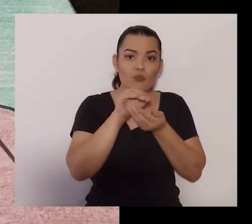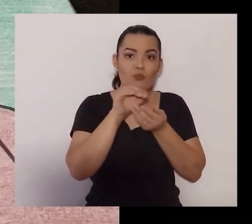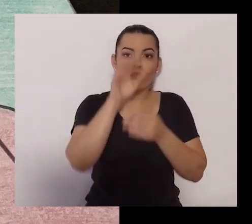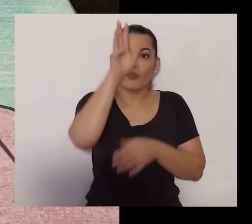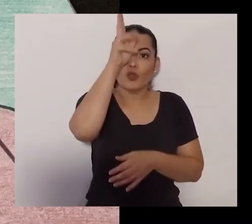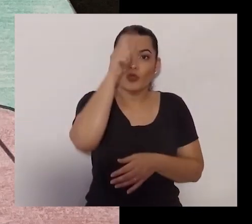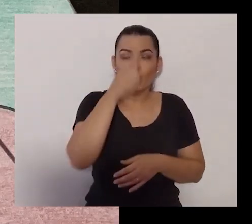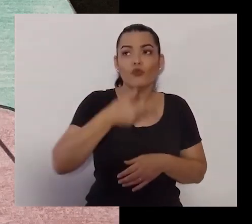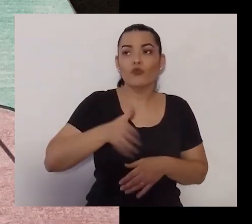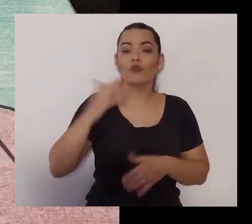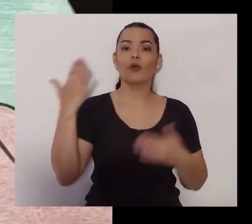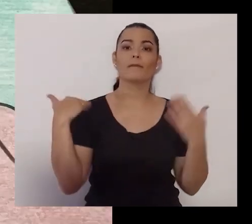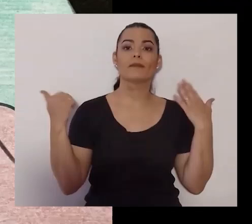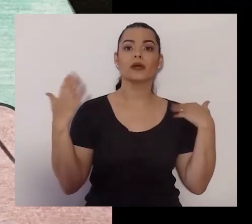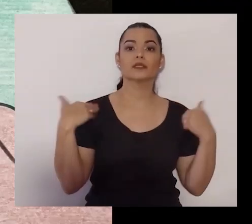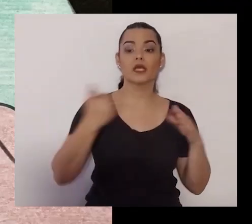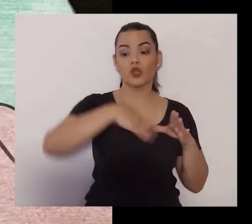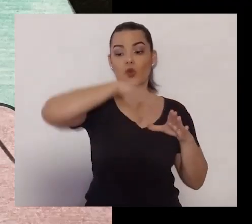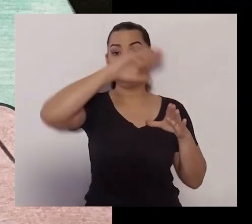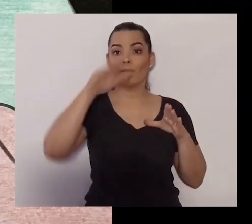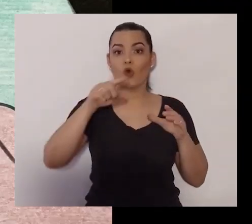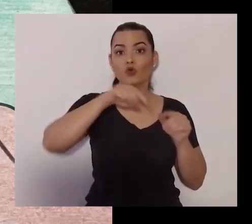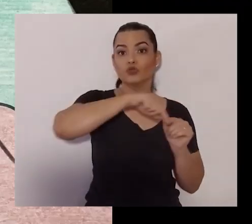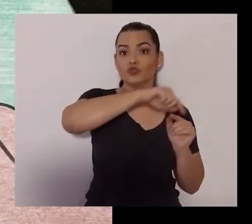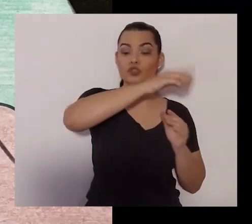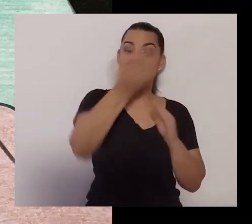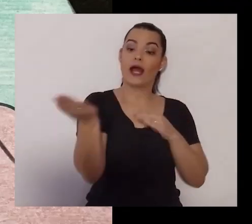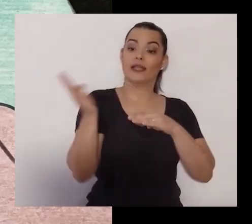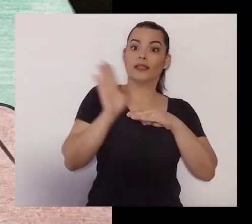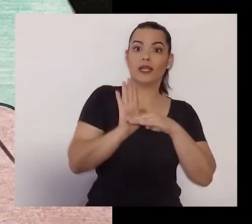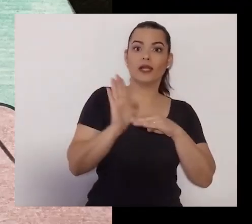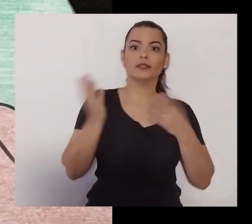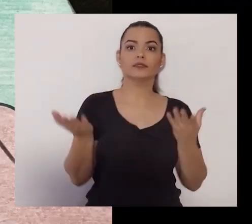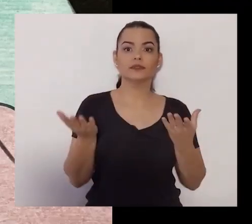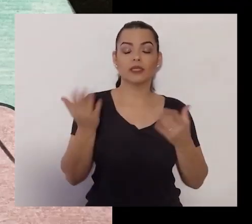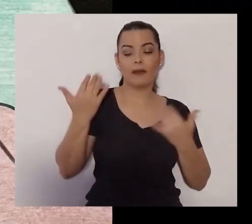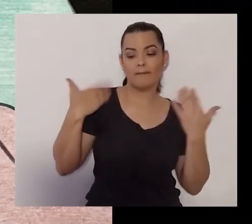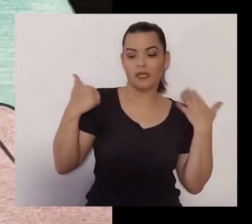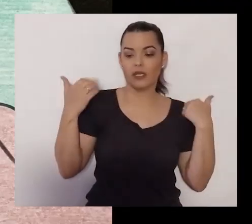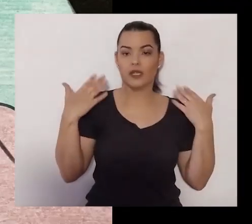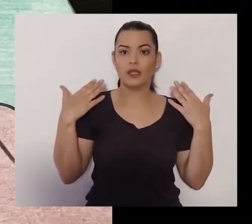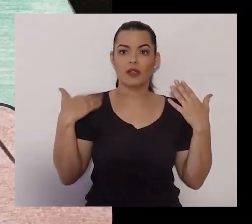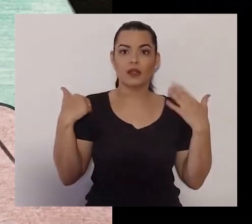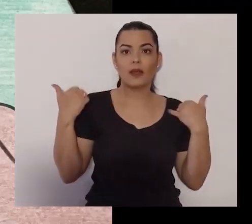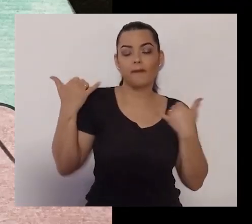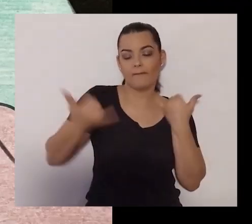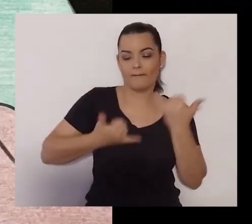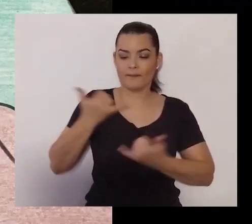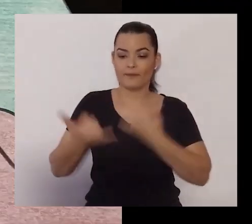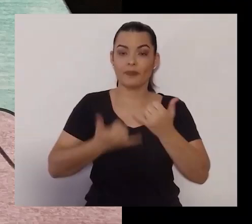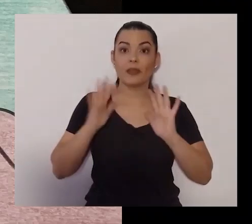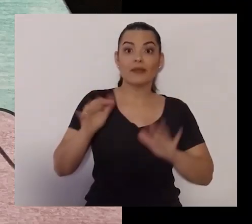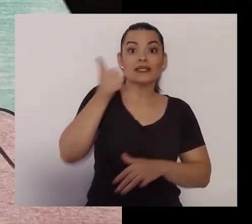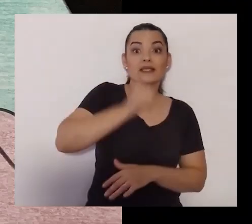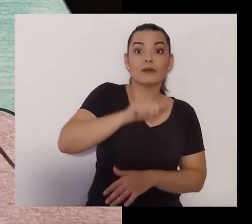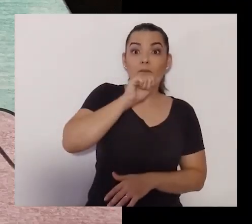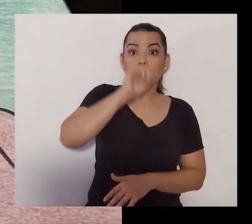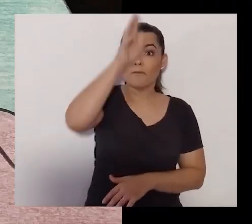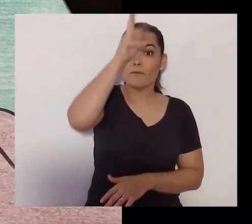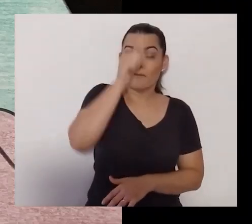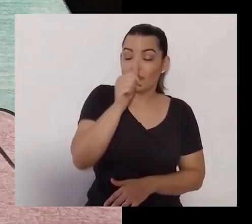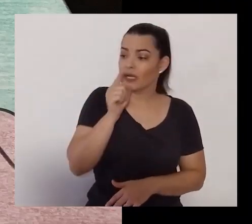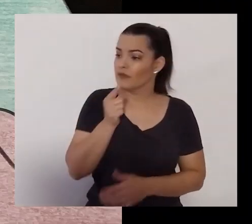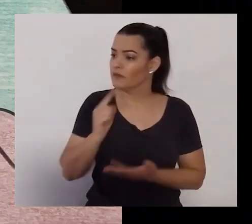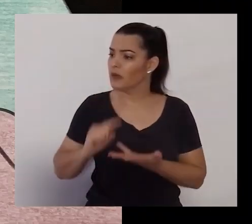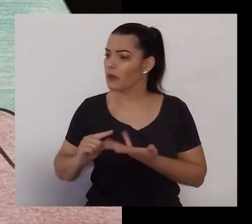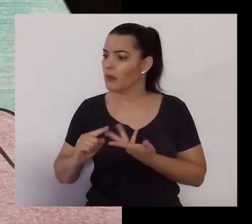de um monte para brincar. Mas quando a dona Galinha foi contar, só 8 haviam voltado de